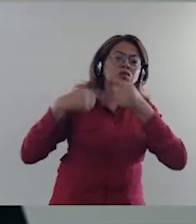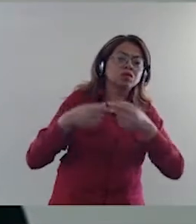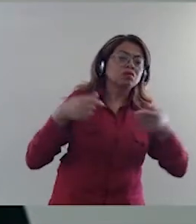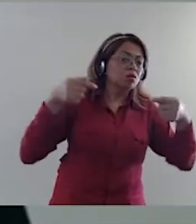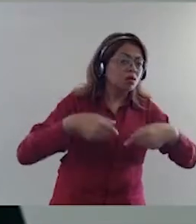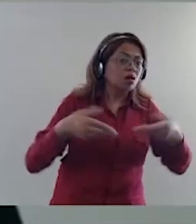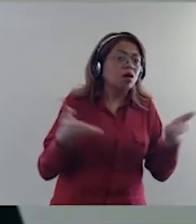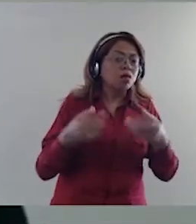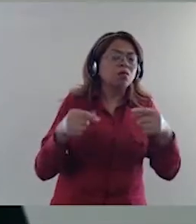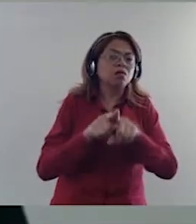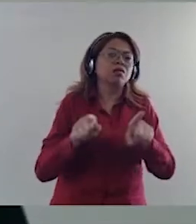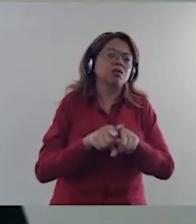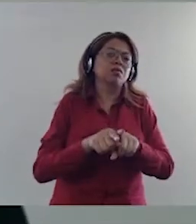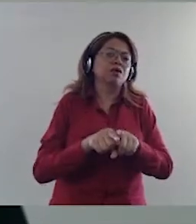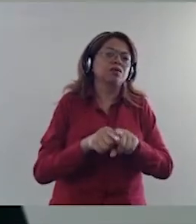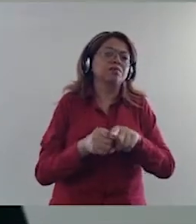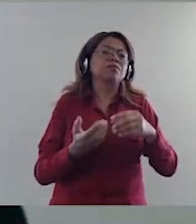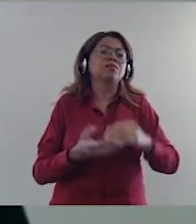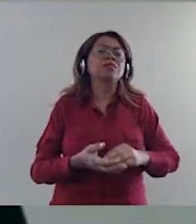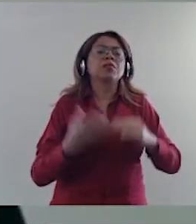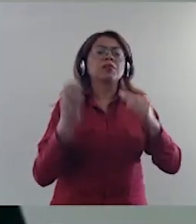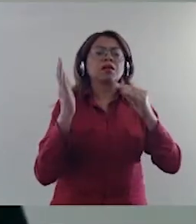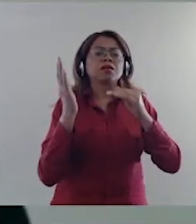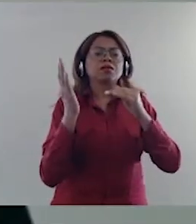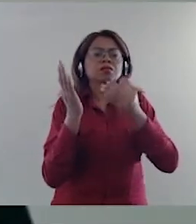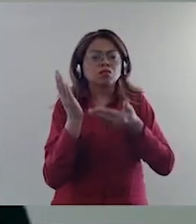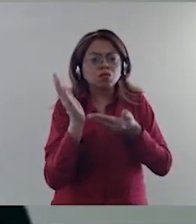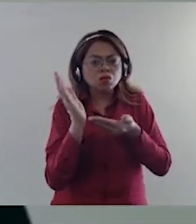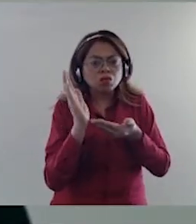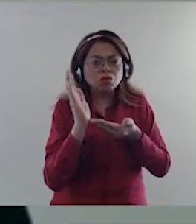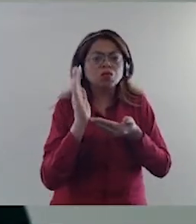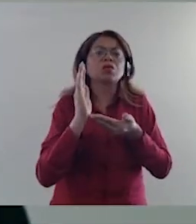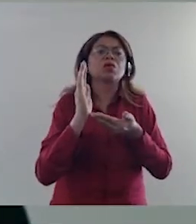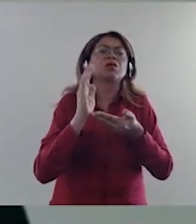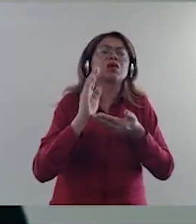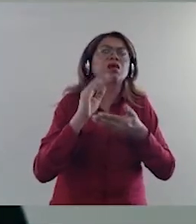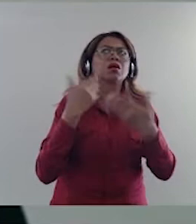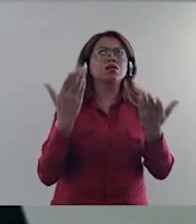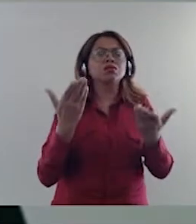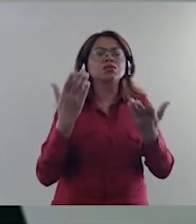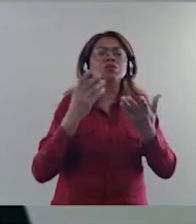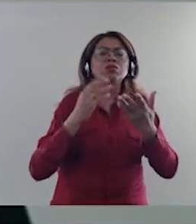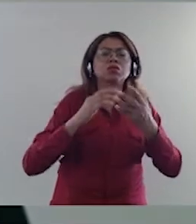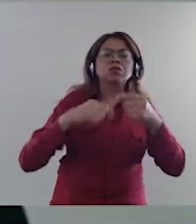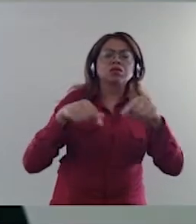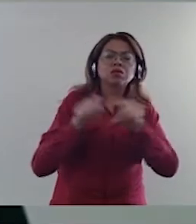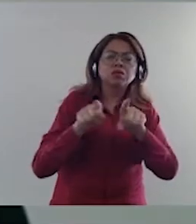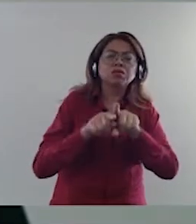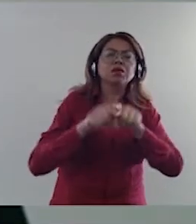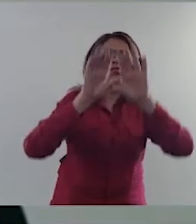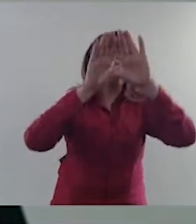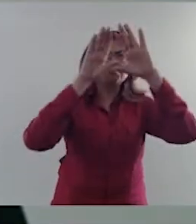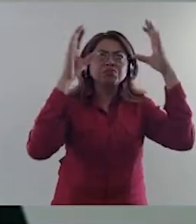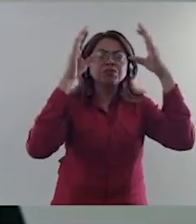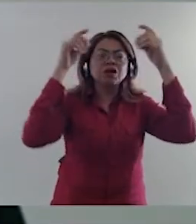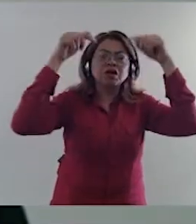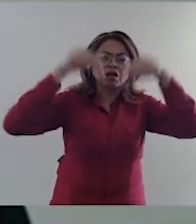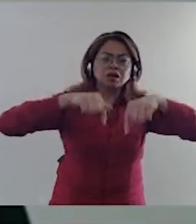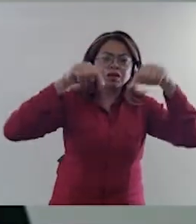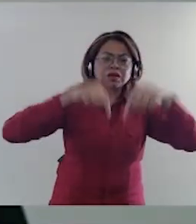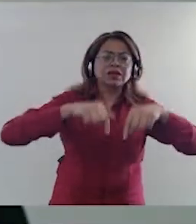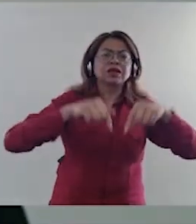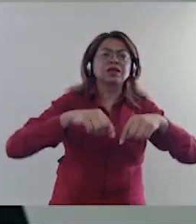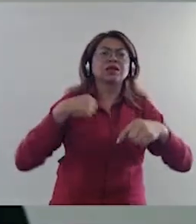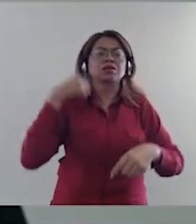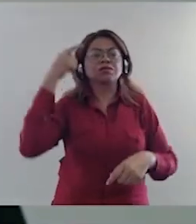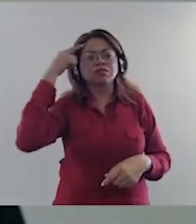e de civilistas, como o professor Rodrigo, no sentido de